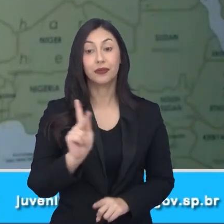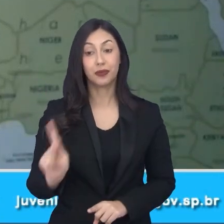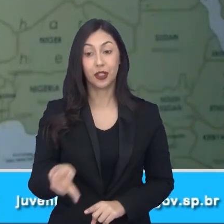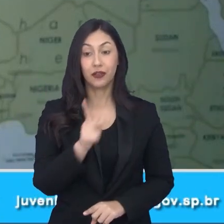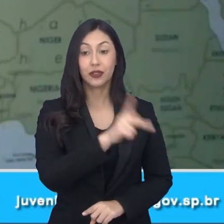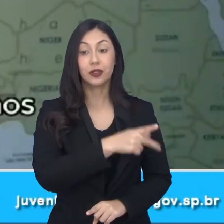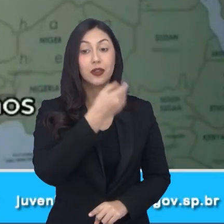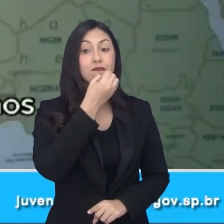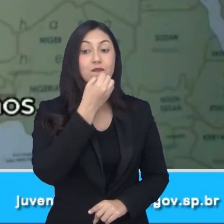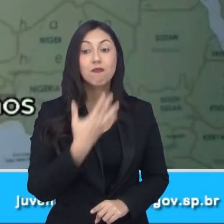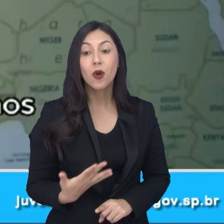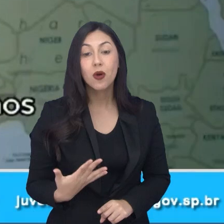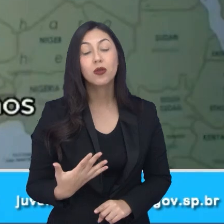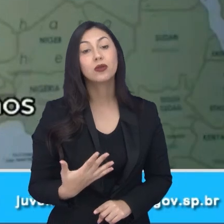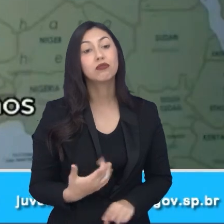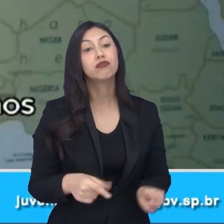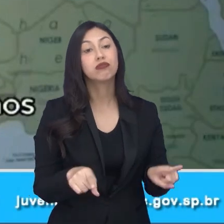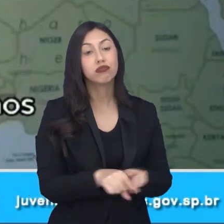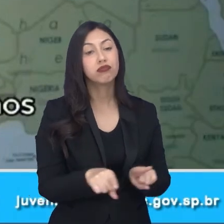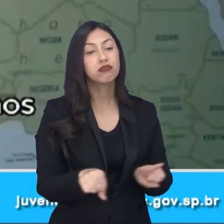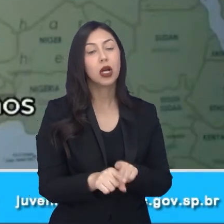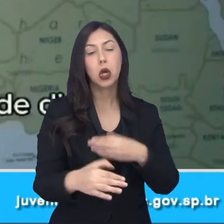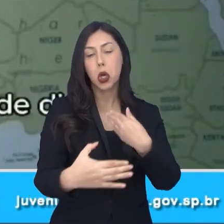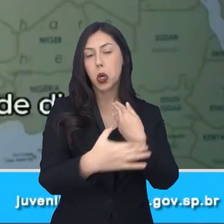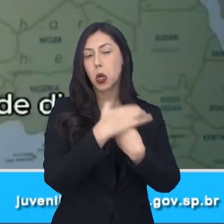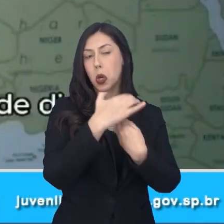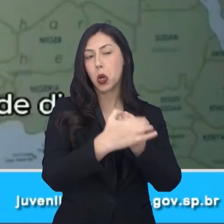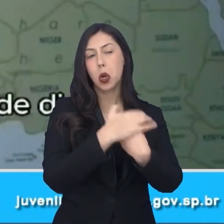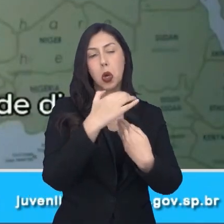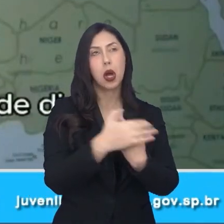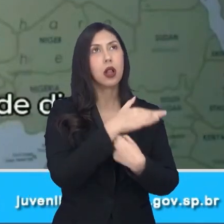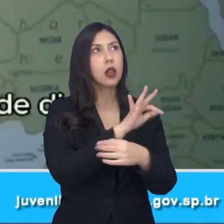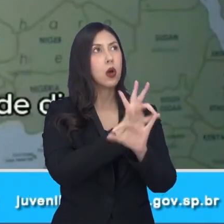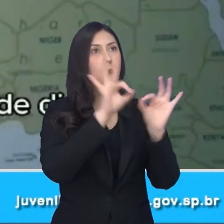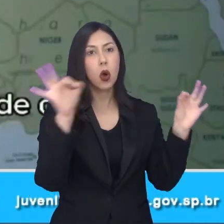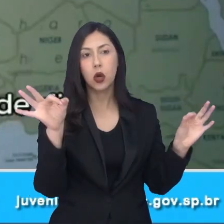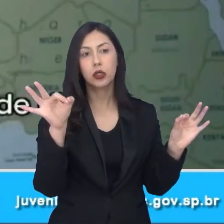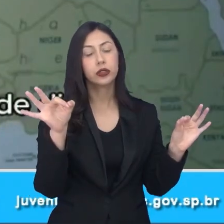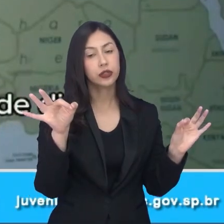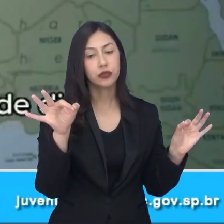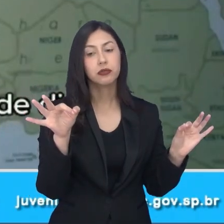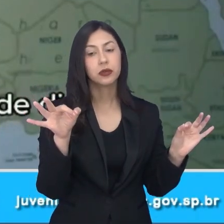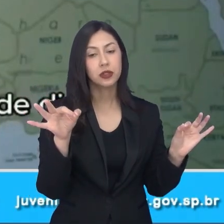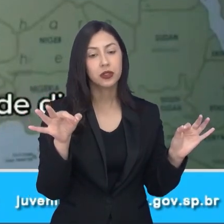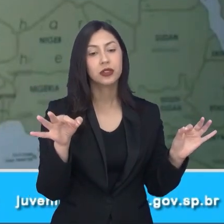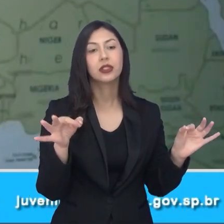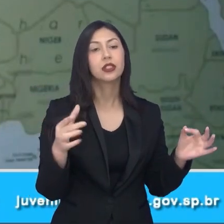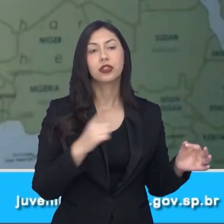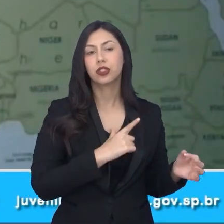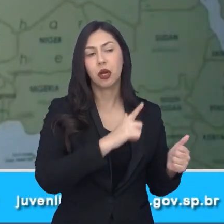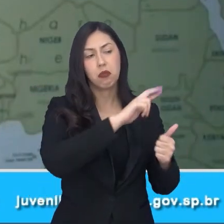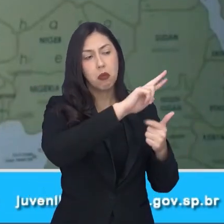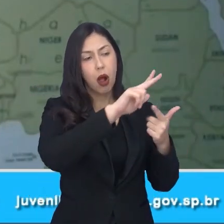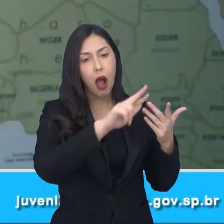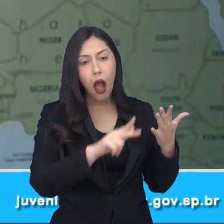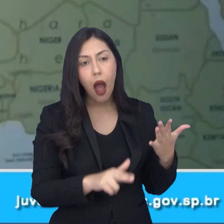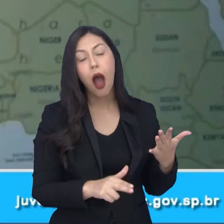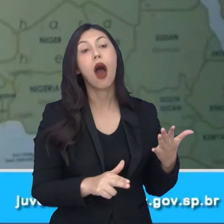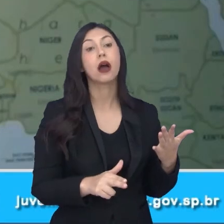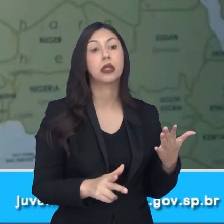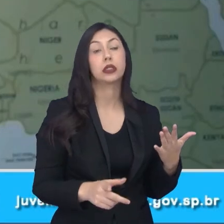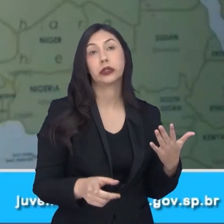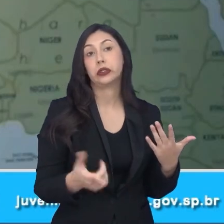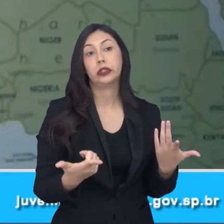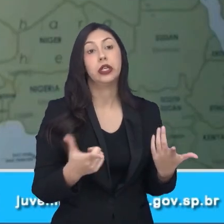né? Que também deram muitos bons conselhos, que no, como professores a gente tinha de juiz de direito, desembargadores,